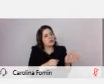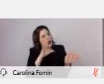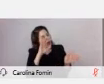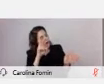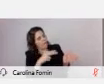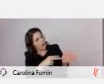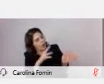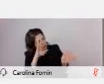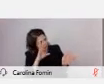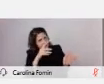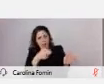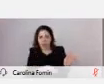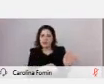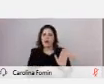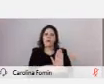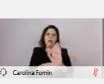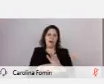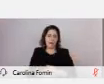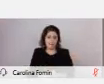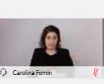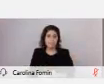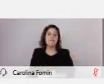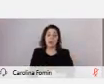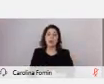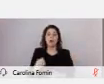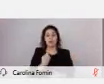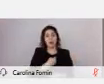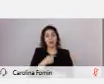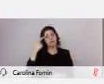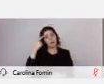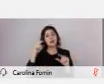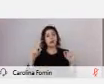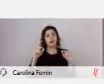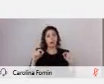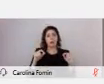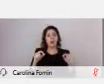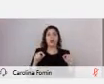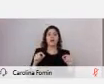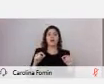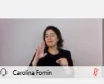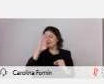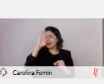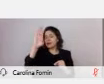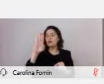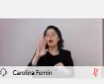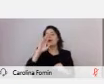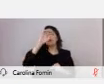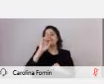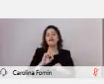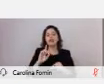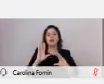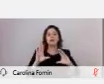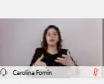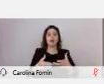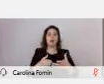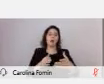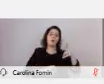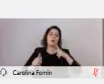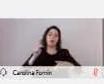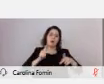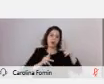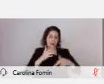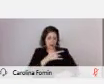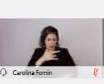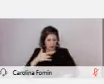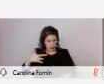para o Sistema Único de Saúde. Primeiro, porque garante o direito inalienável da população, das pessoas, à saúde. E segundo,